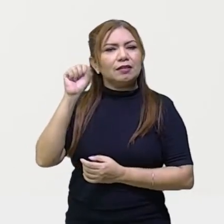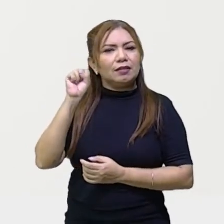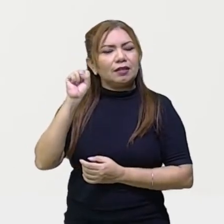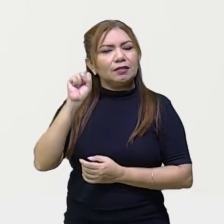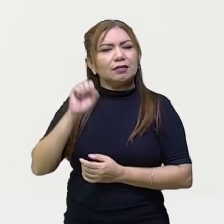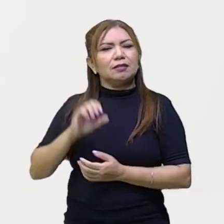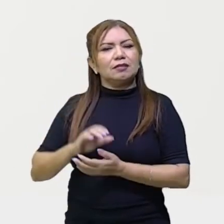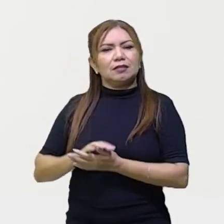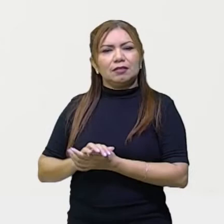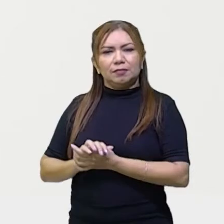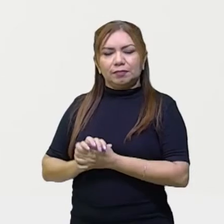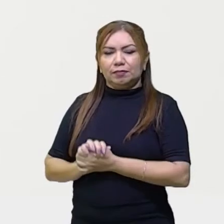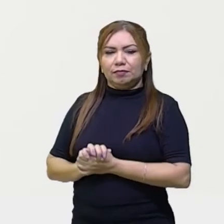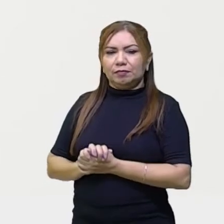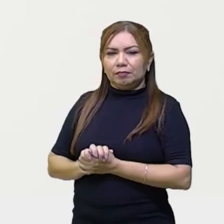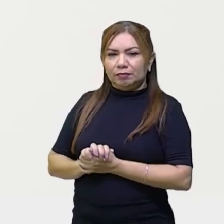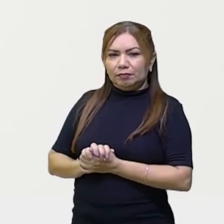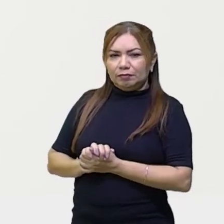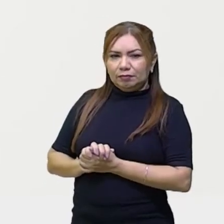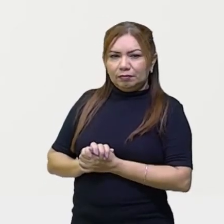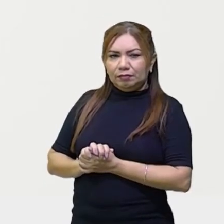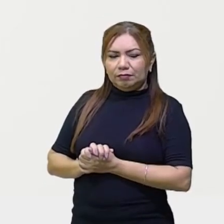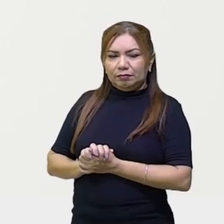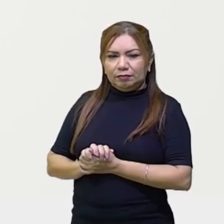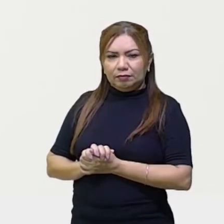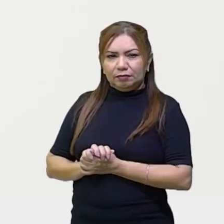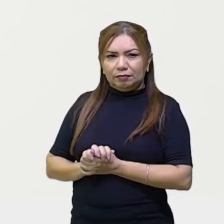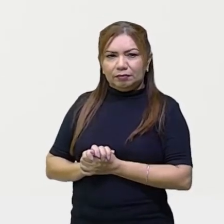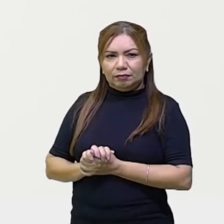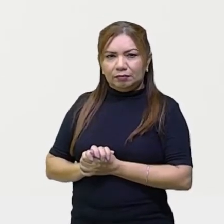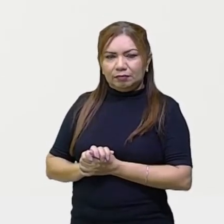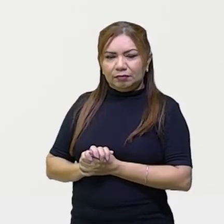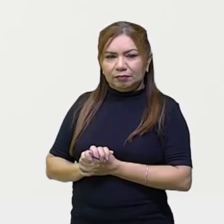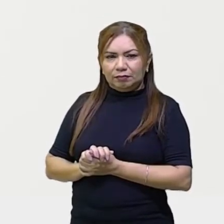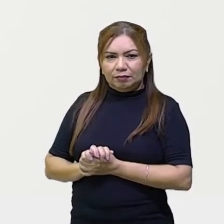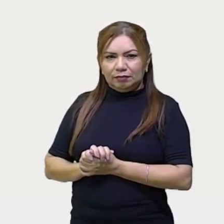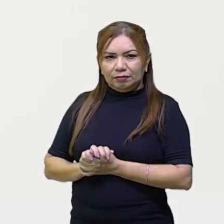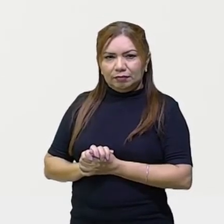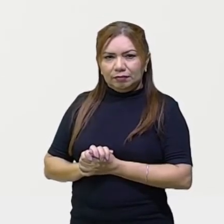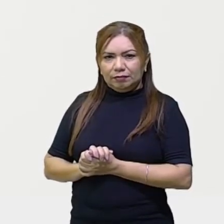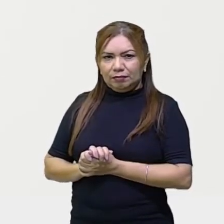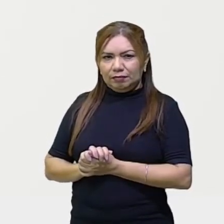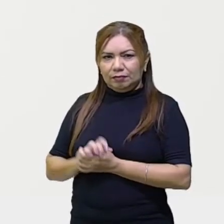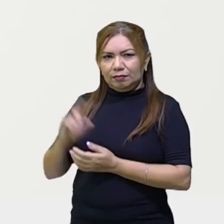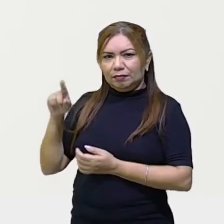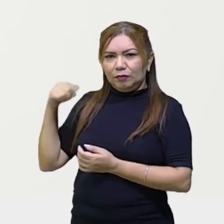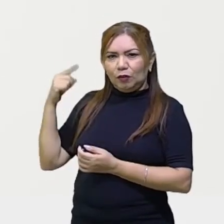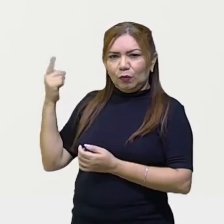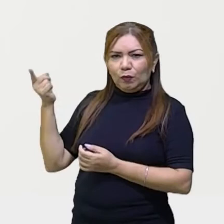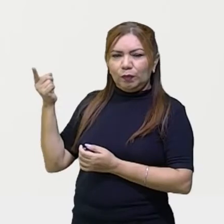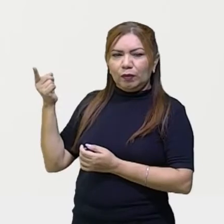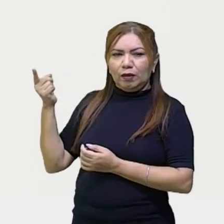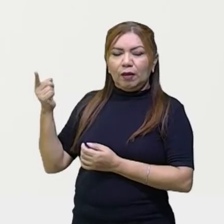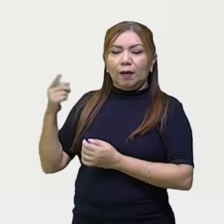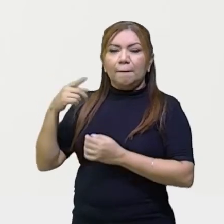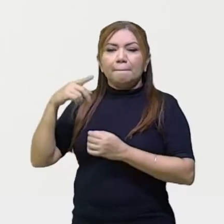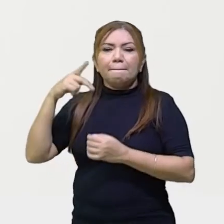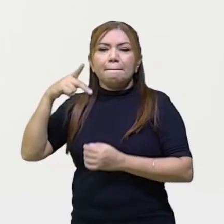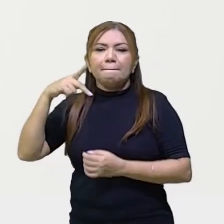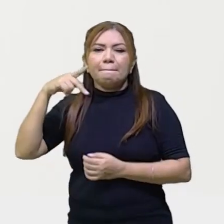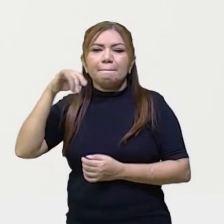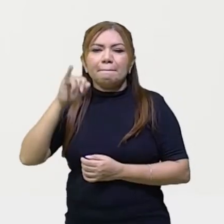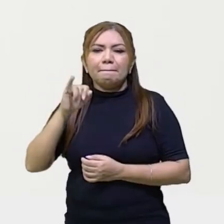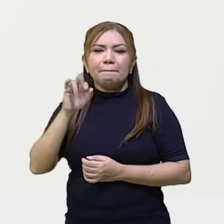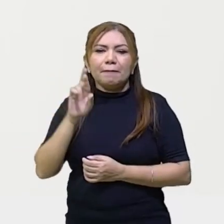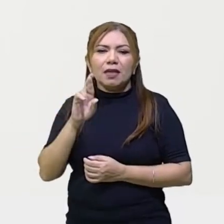prisma pentagonal penta o bacana eu tenho também aí uma pirâmide